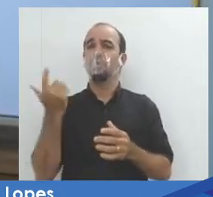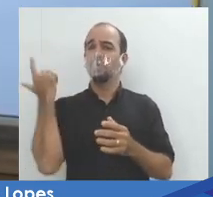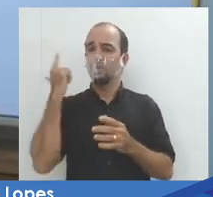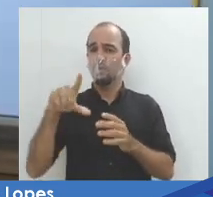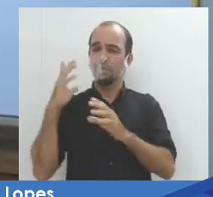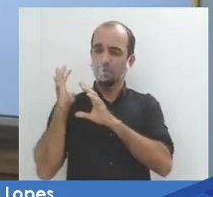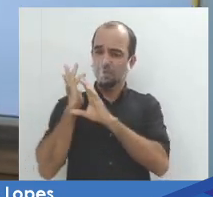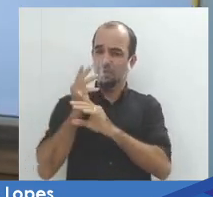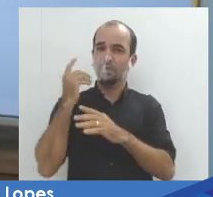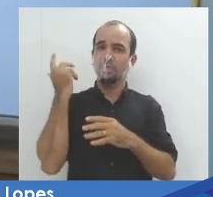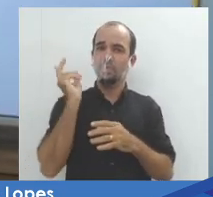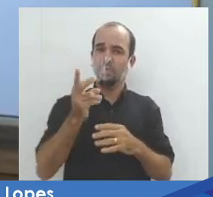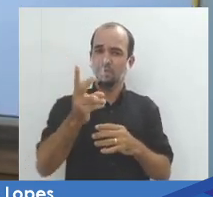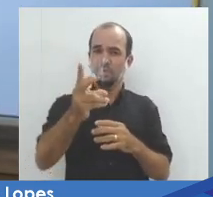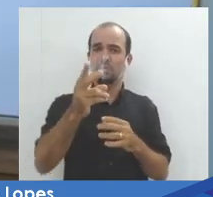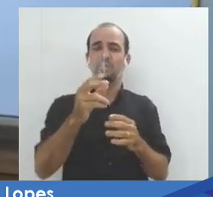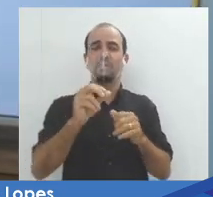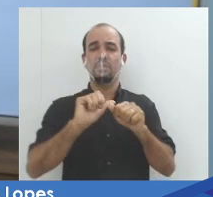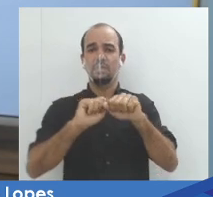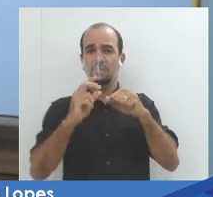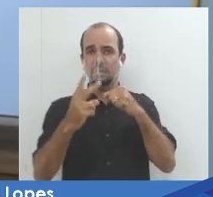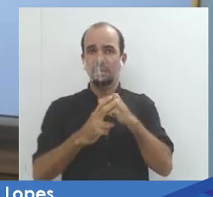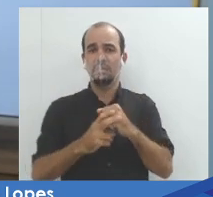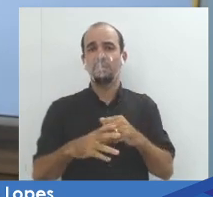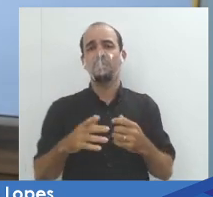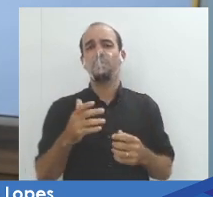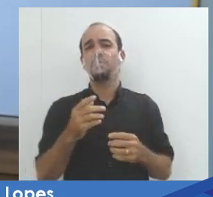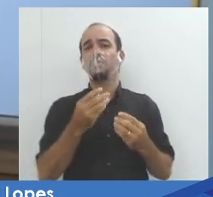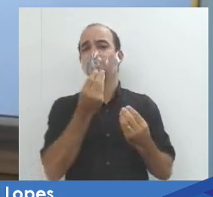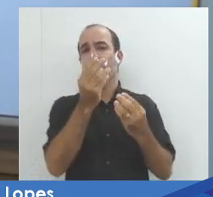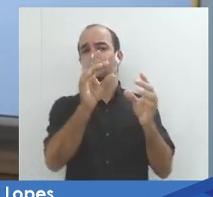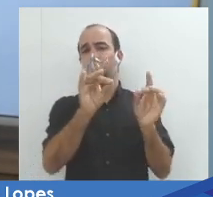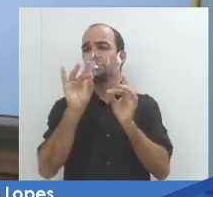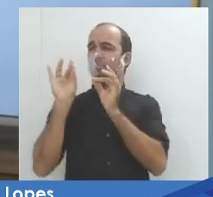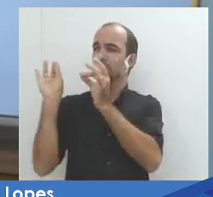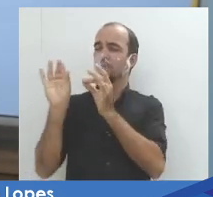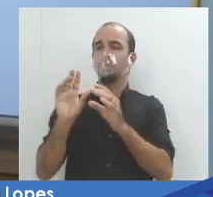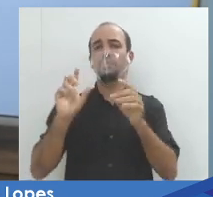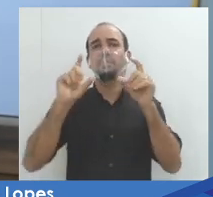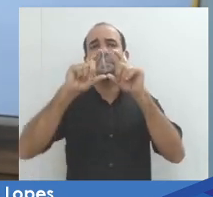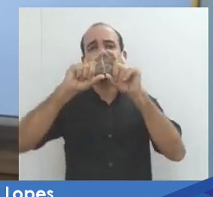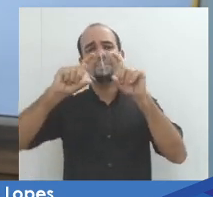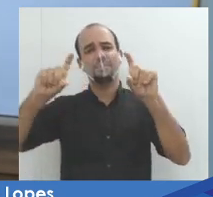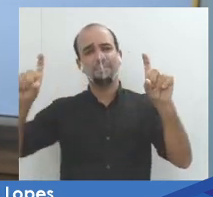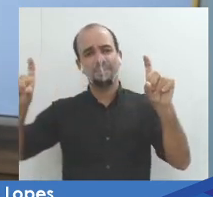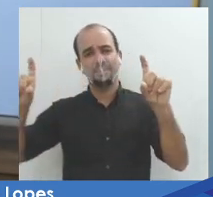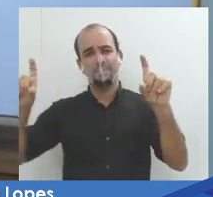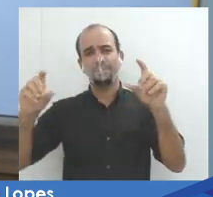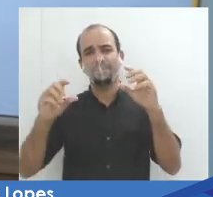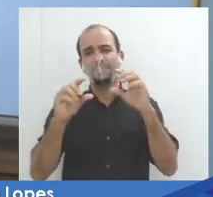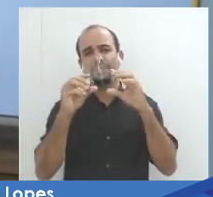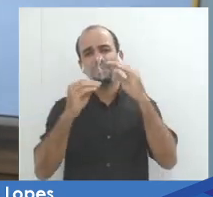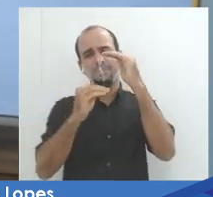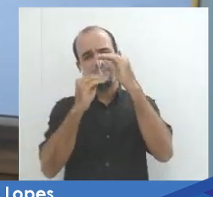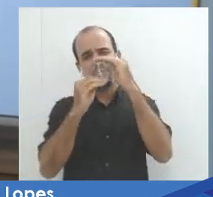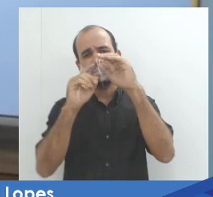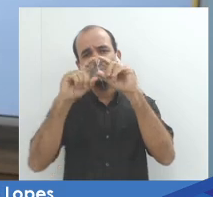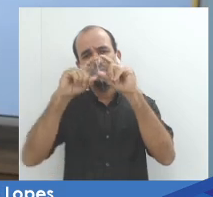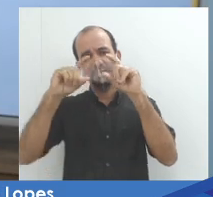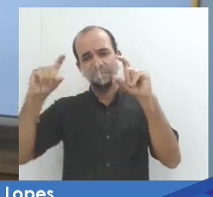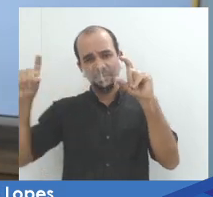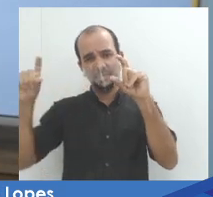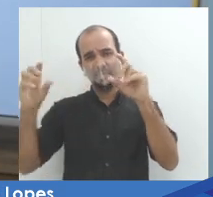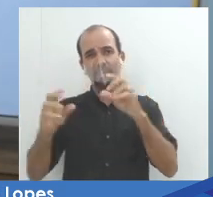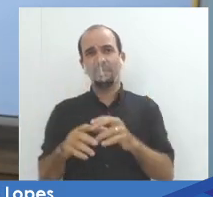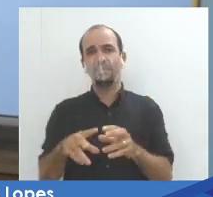retome uma frase que eu coloquei, né? Na verdade, um pequeno parágrafo que eu coloquei, onde